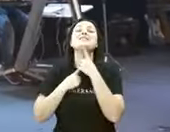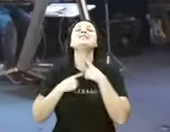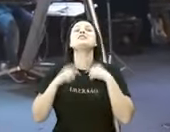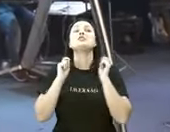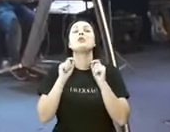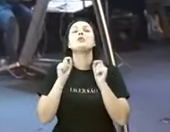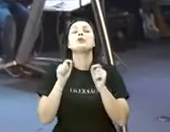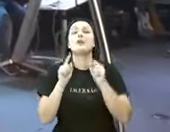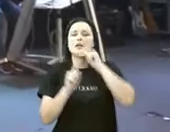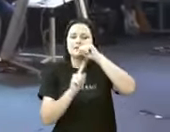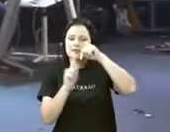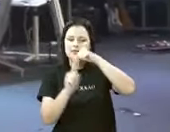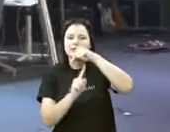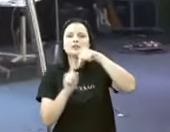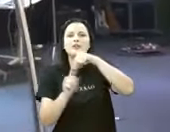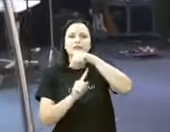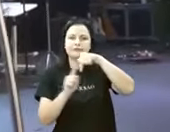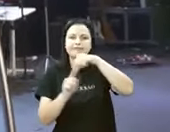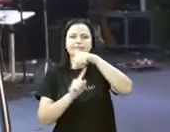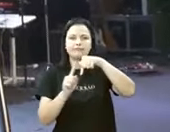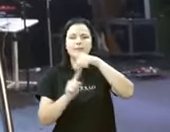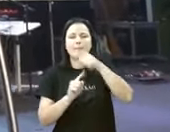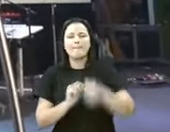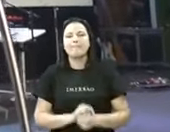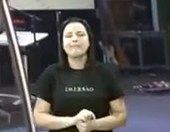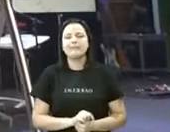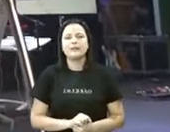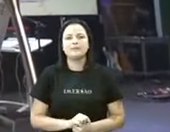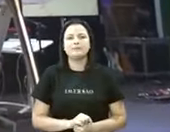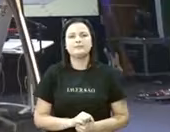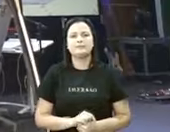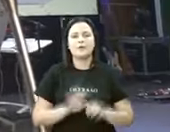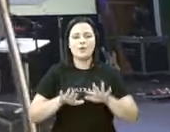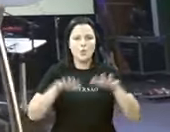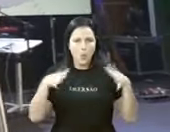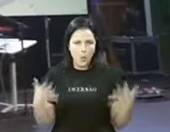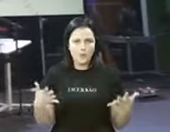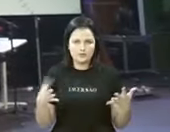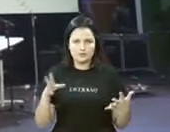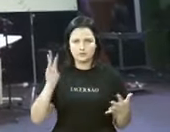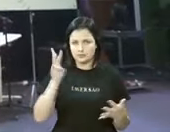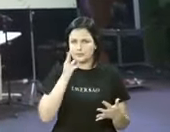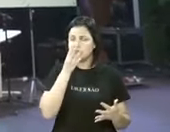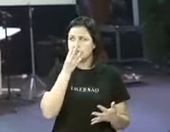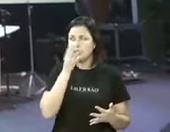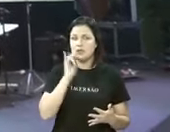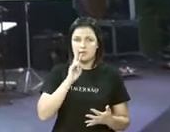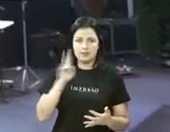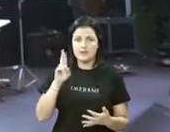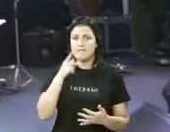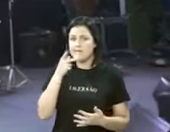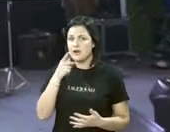dá. Quando ele diz: eu sou um homem de lábios impuros, ele está falando: Senhor, para viver teu chamado, eu tinha que ter pureza